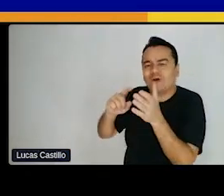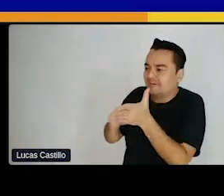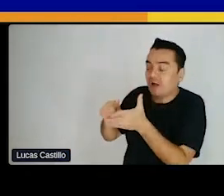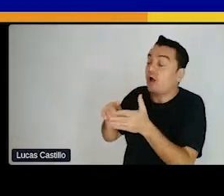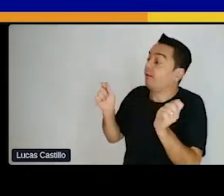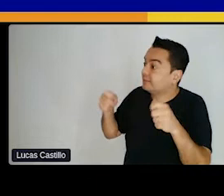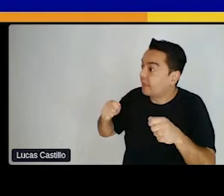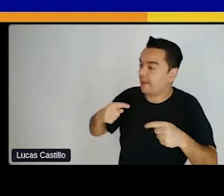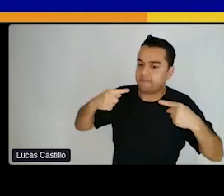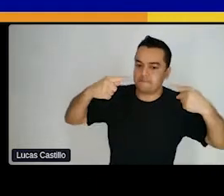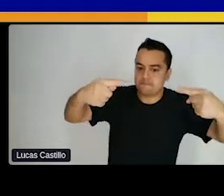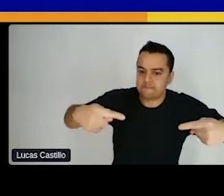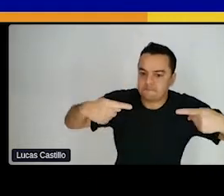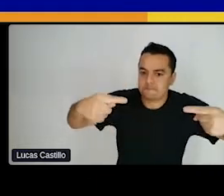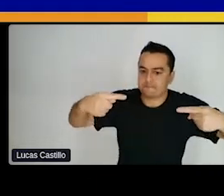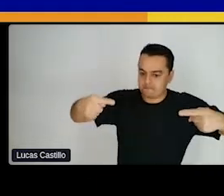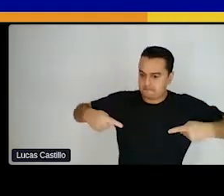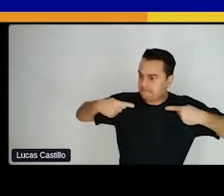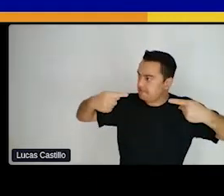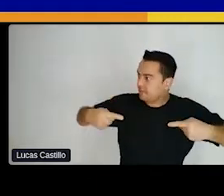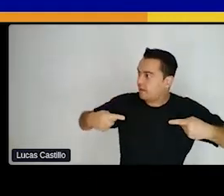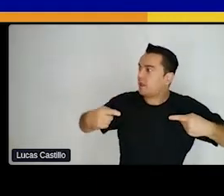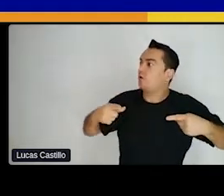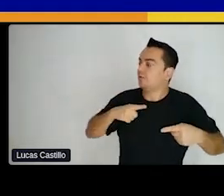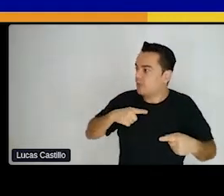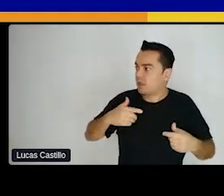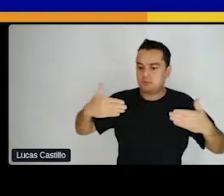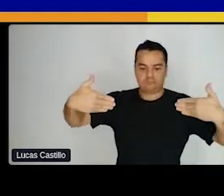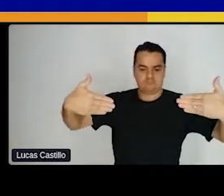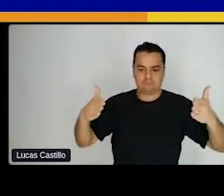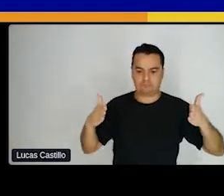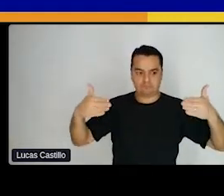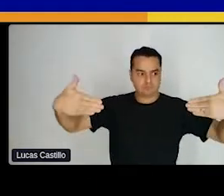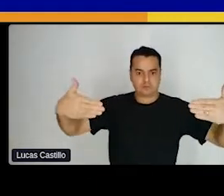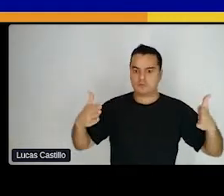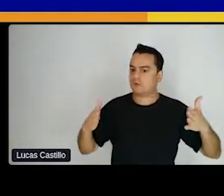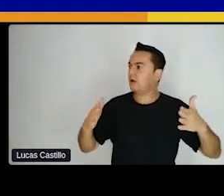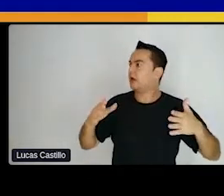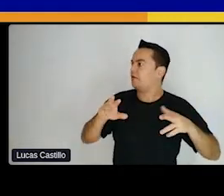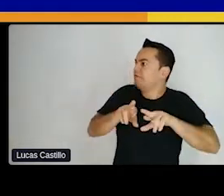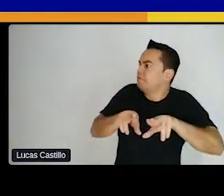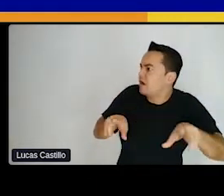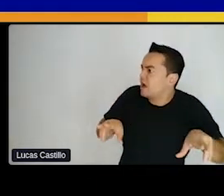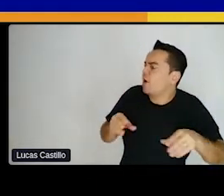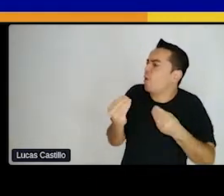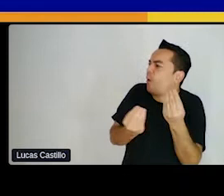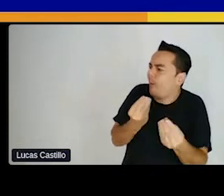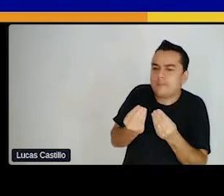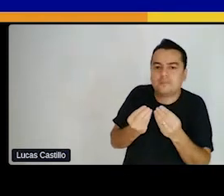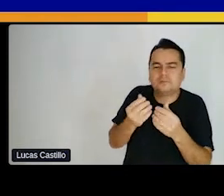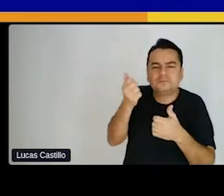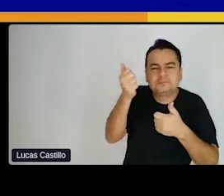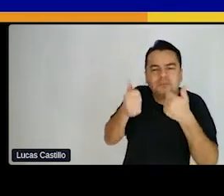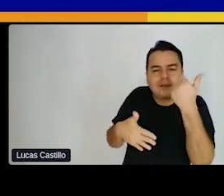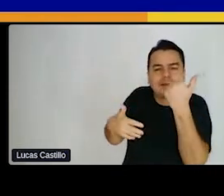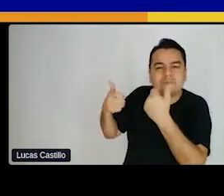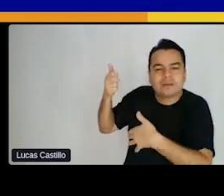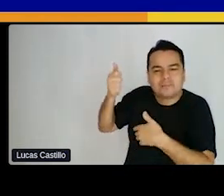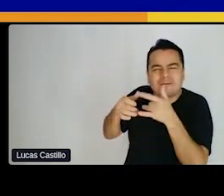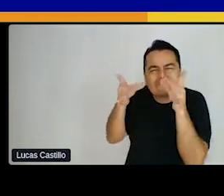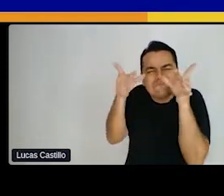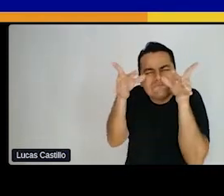né? Qual que é a forma geométrica, né, de um carro? E aí todos esses padrões seriam armazenados no cérebro